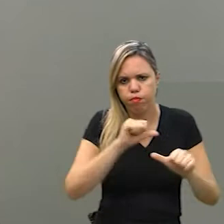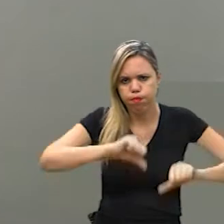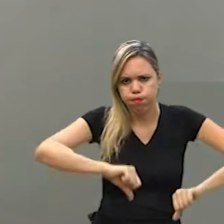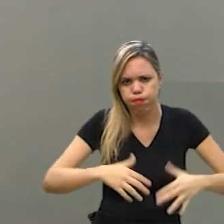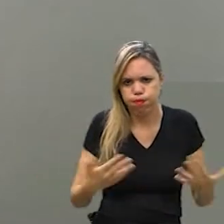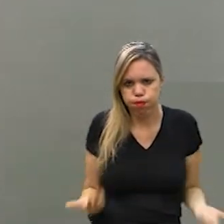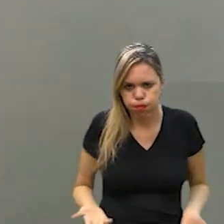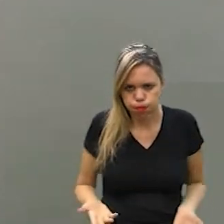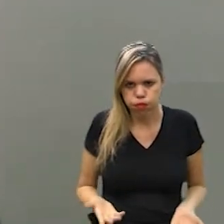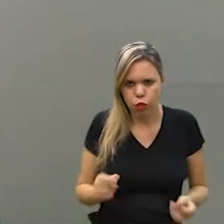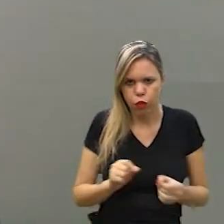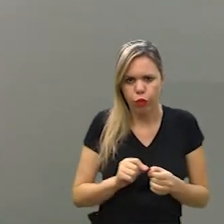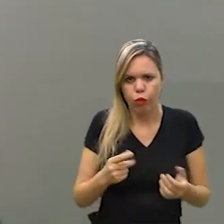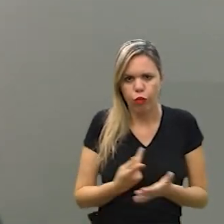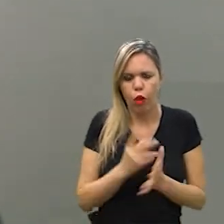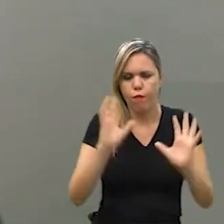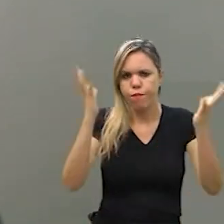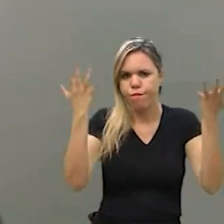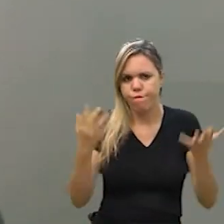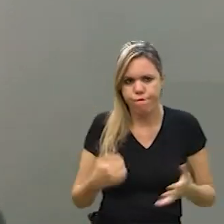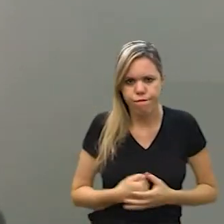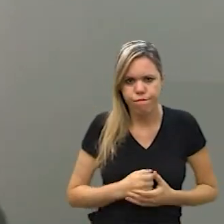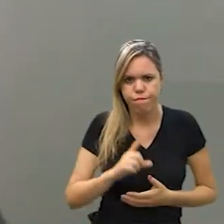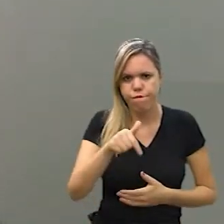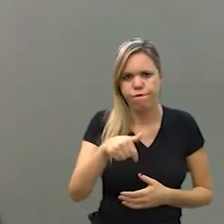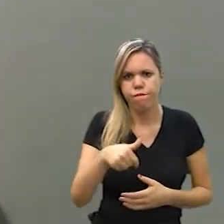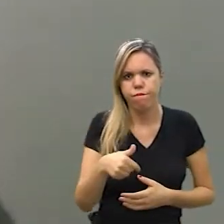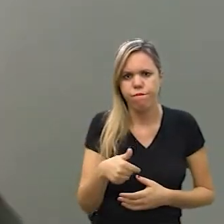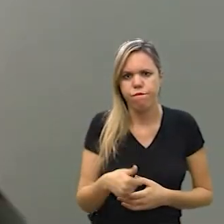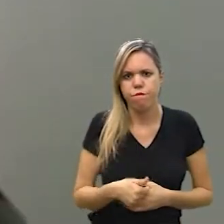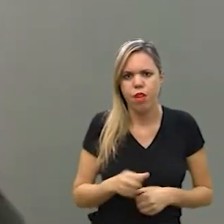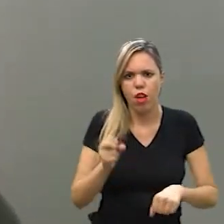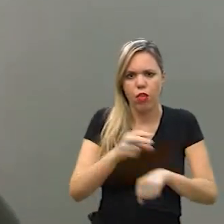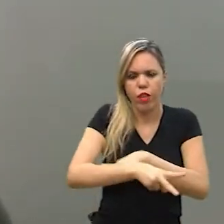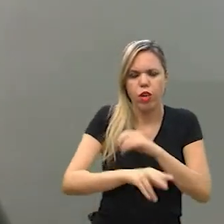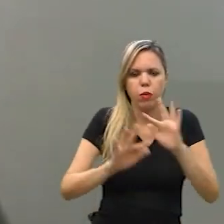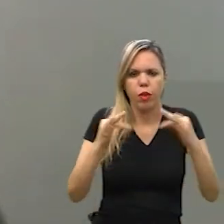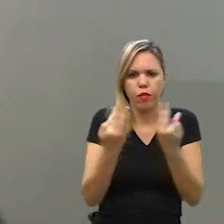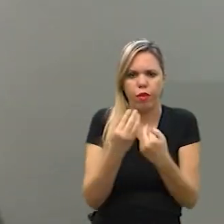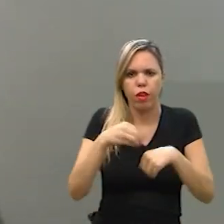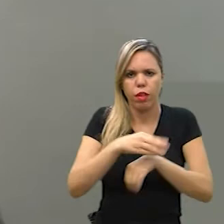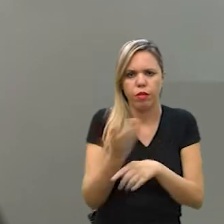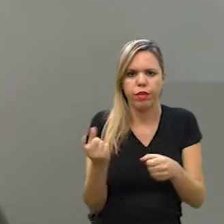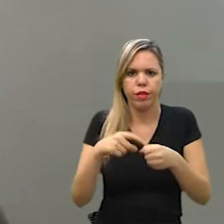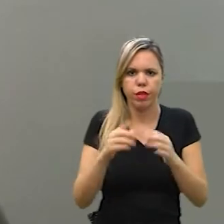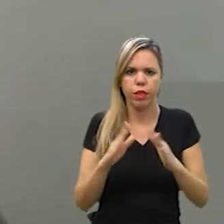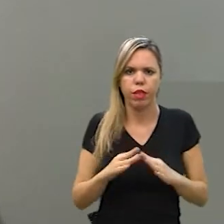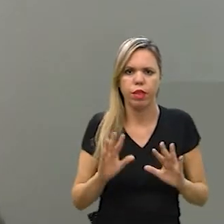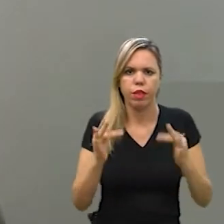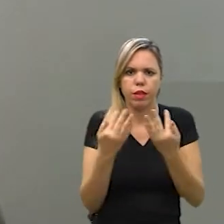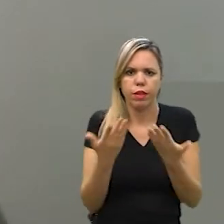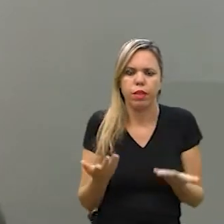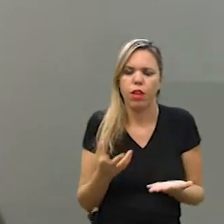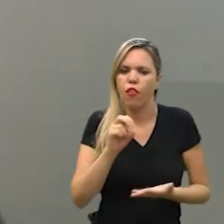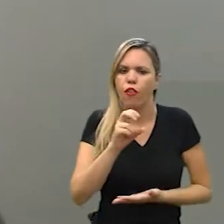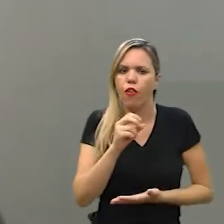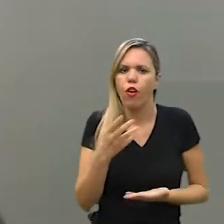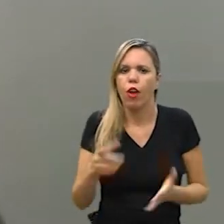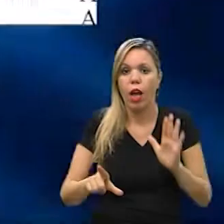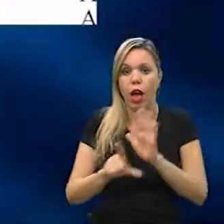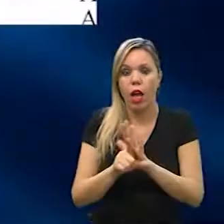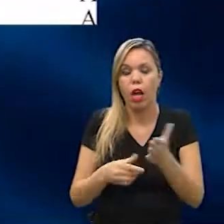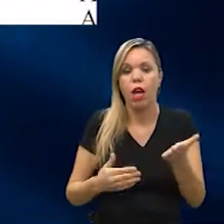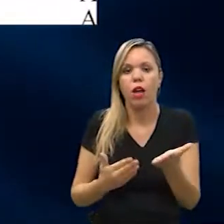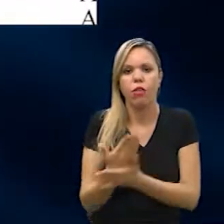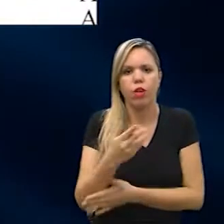aglomeração horrível, fazem essas festas e depois levam o vírus para suas famílias, voltando para suas casas, para os seus pais, para os seus